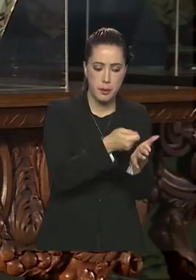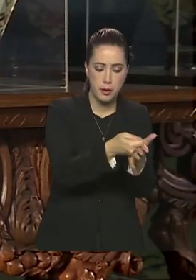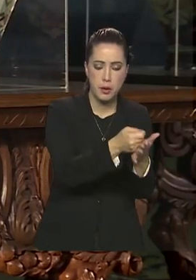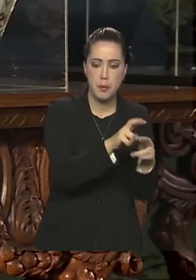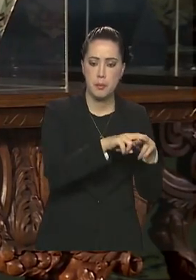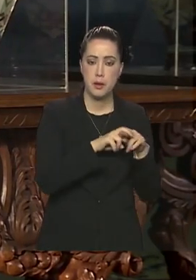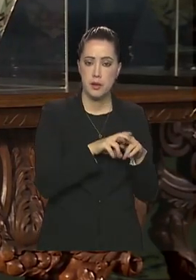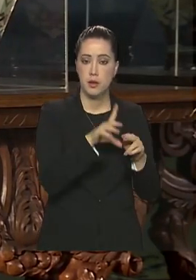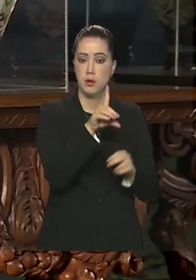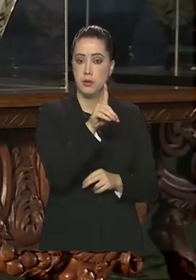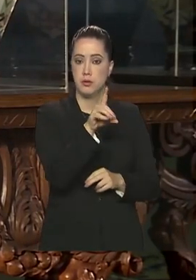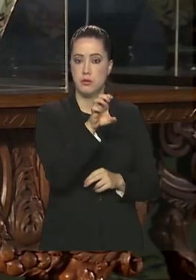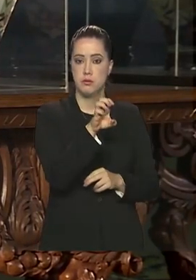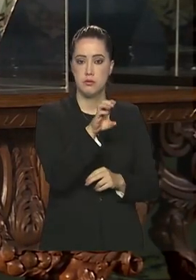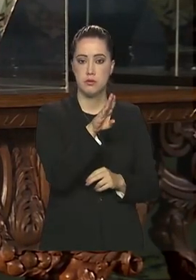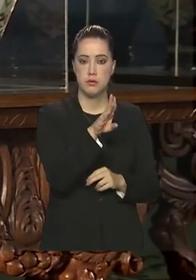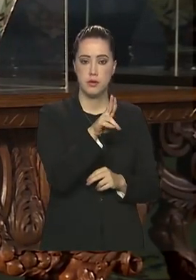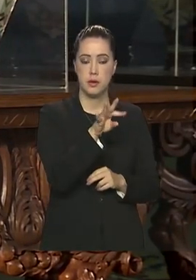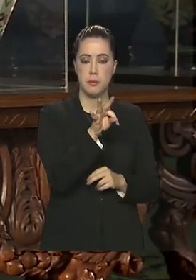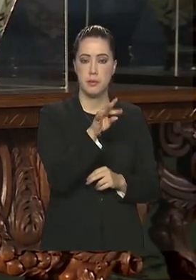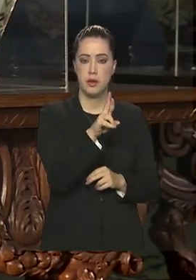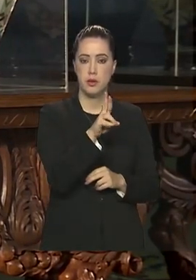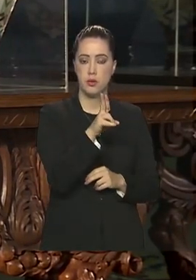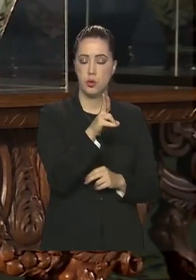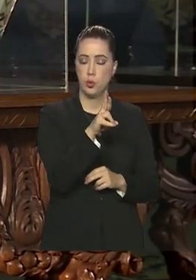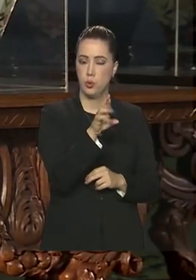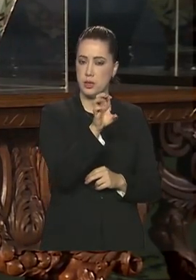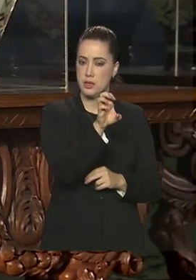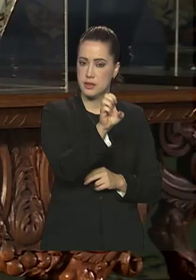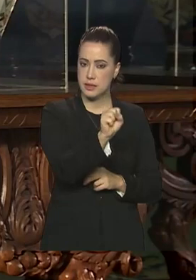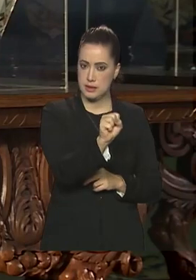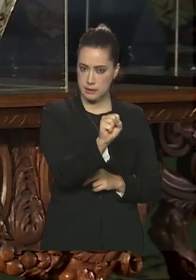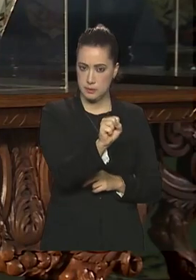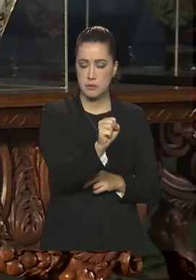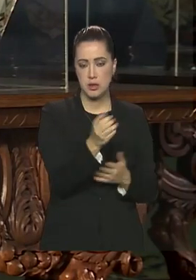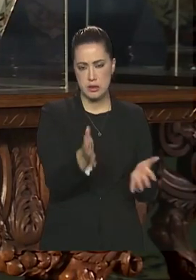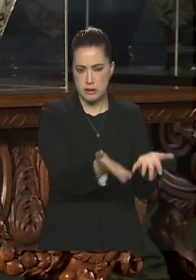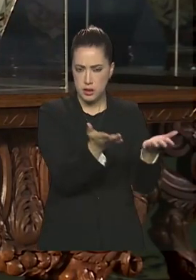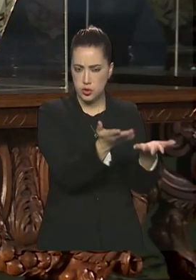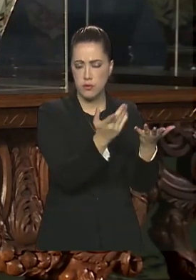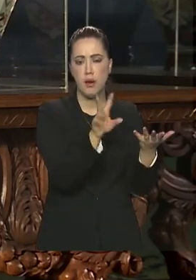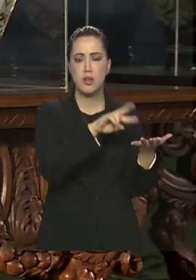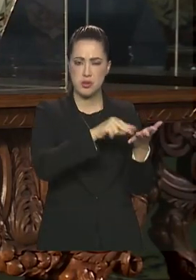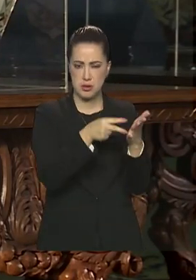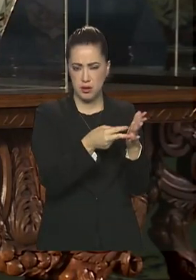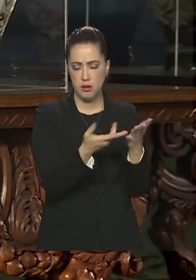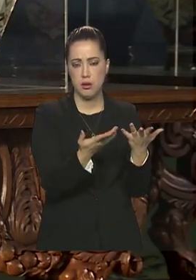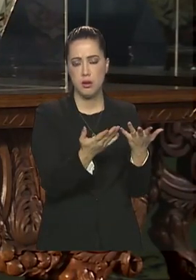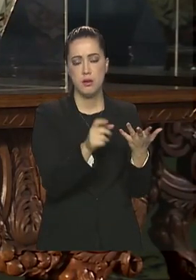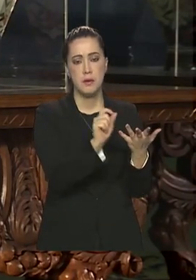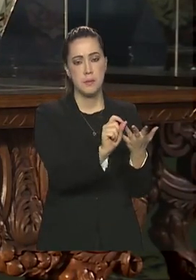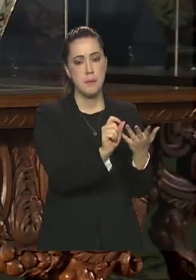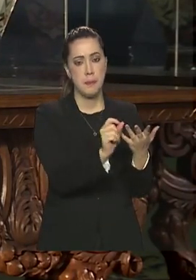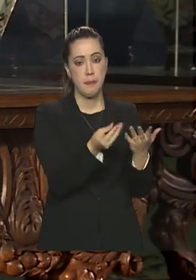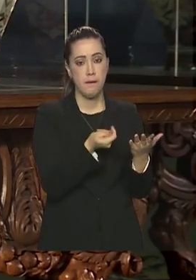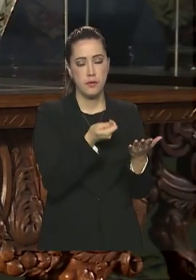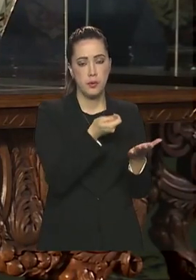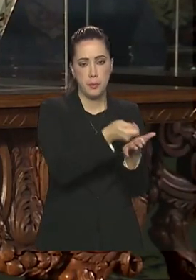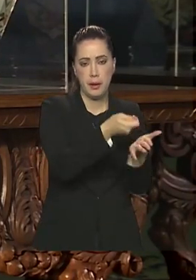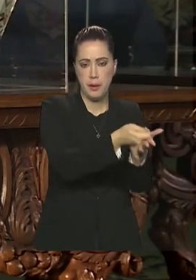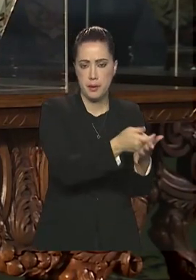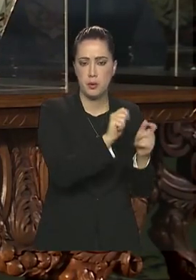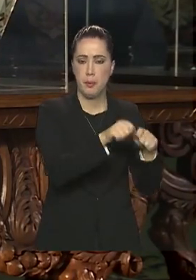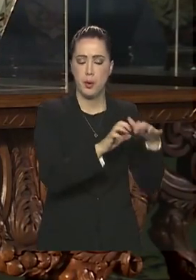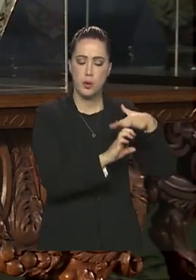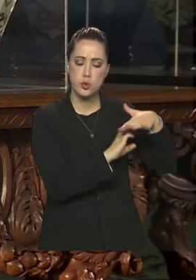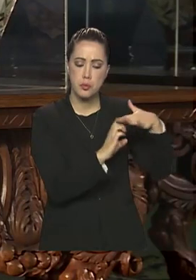de debêntures incentivadas, que é o que nós estamos chamando de debêntures verdes. Para o setor de geração de energia elétrica, podem se